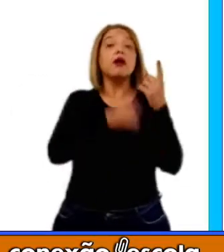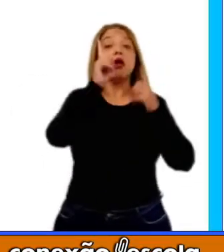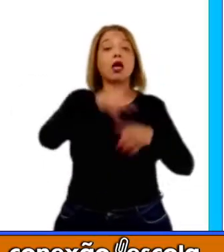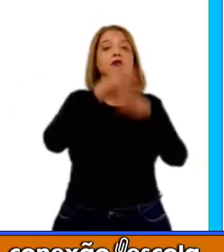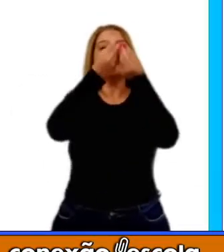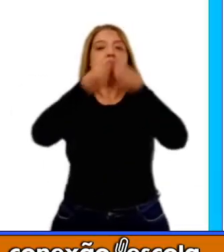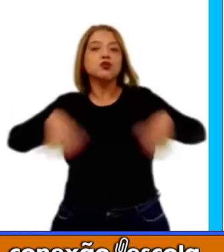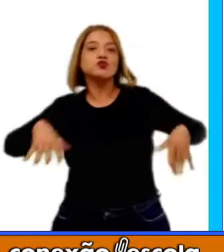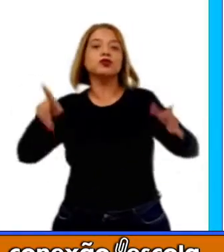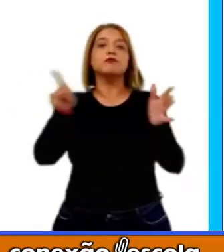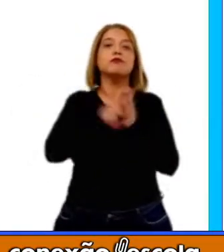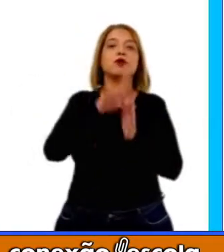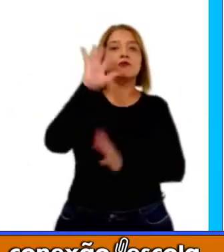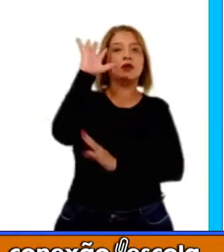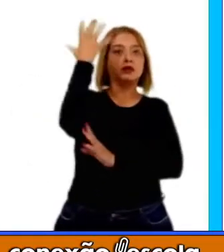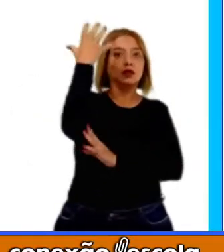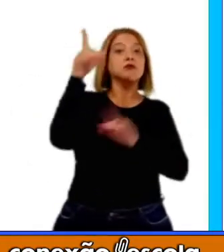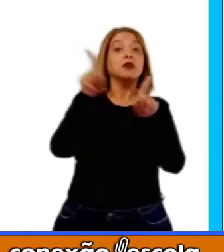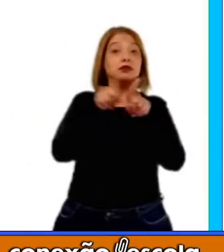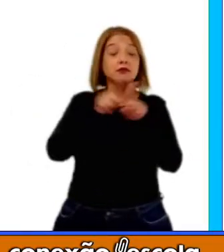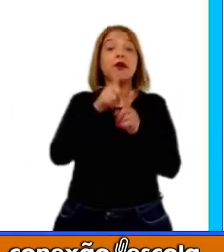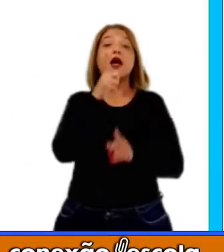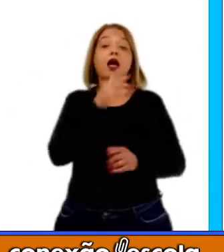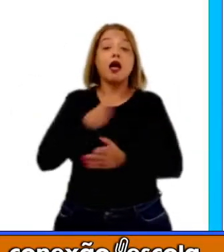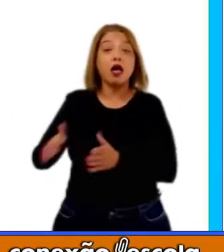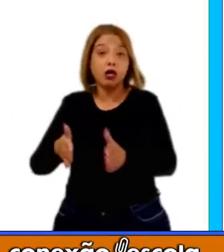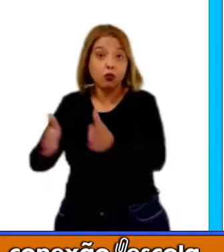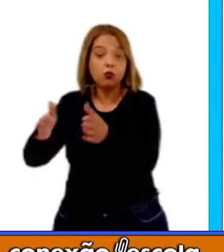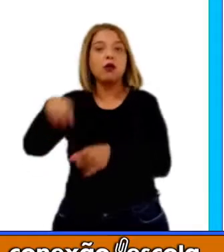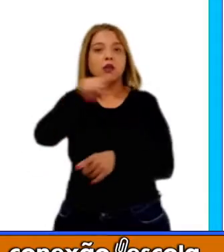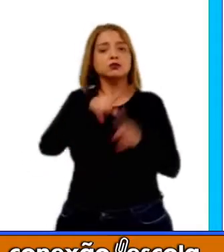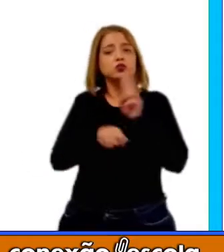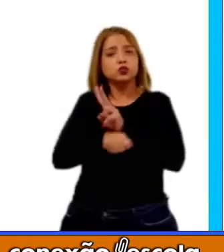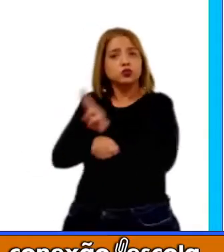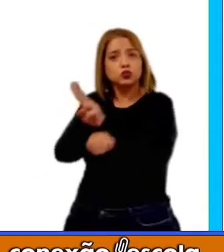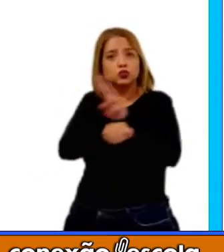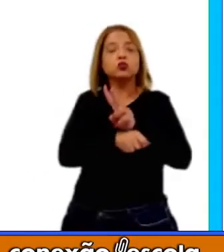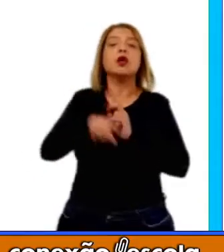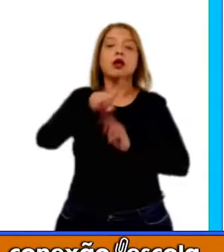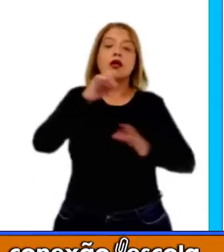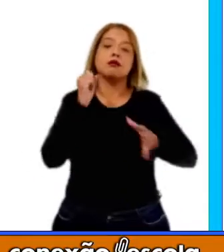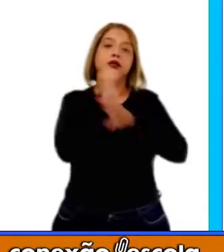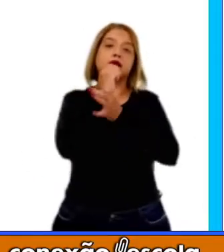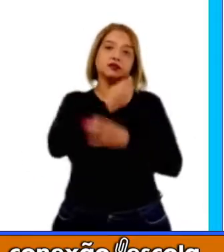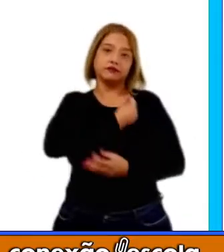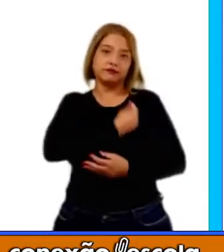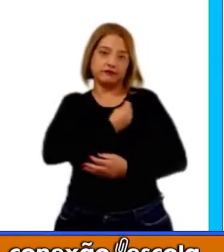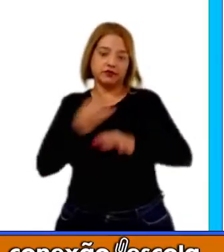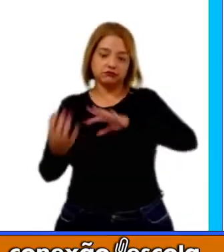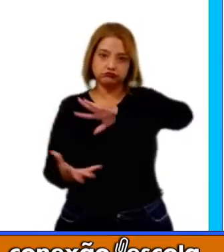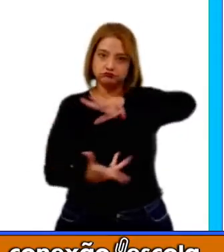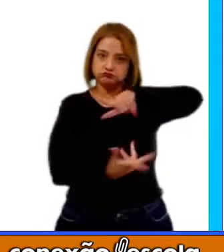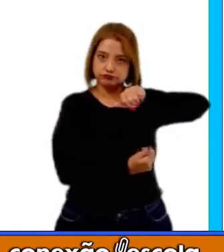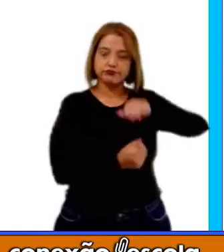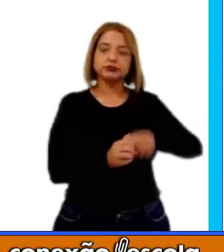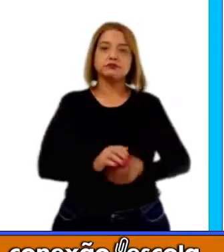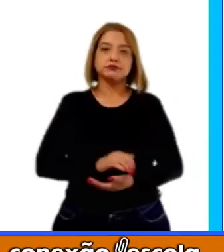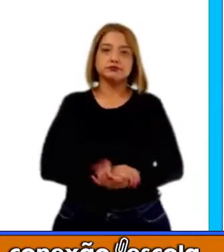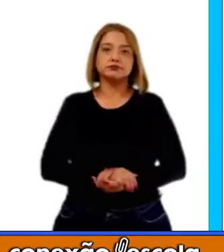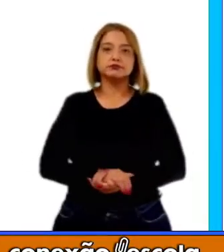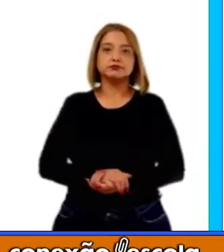e, consequentemente, às fontes de água potável. Cuidar dele é a única maneira de garantir a vida no planeta.